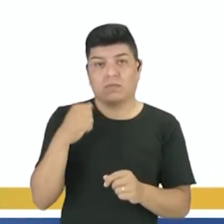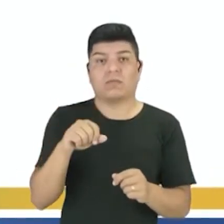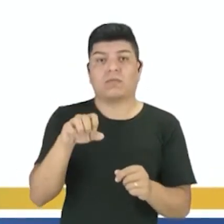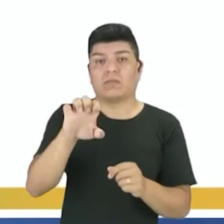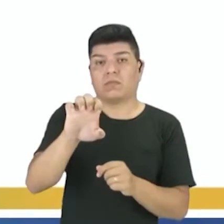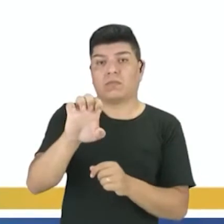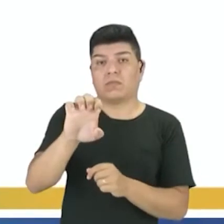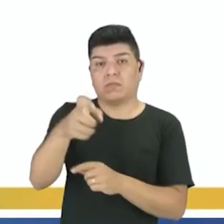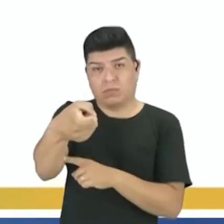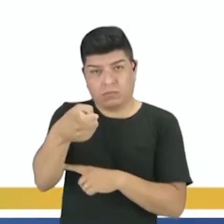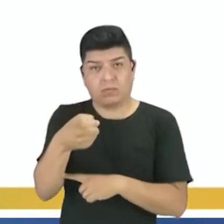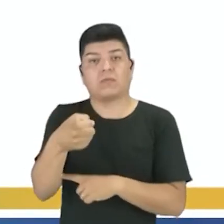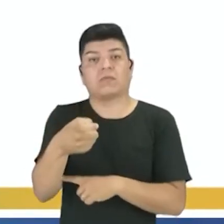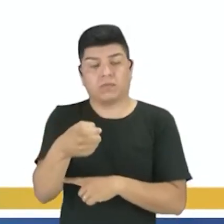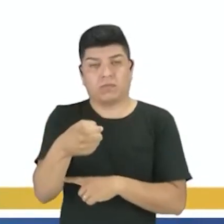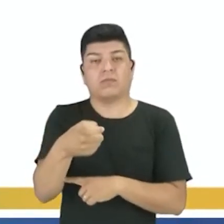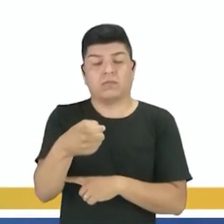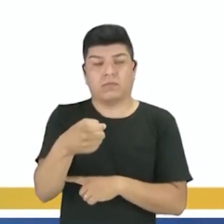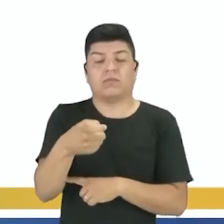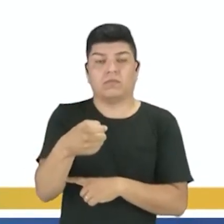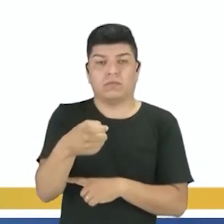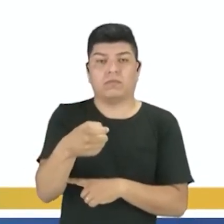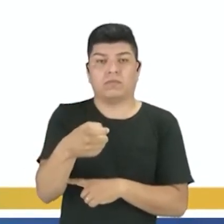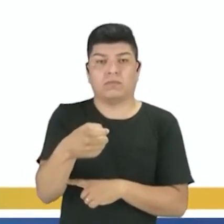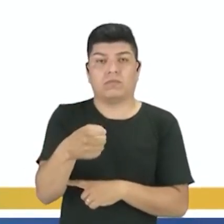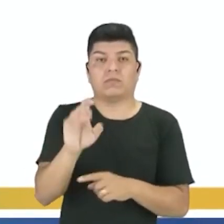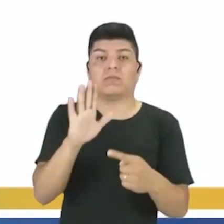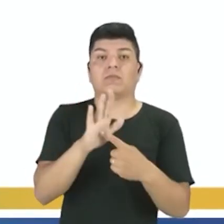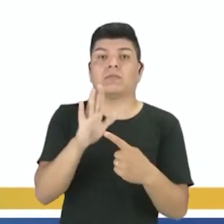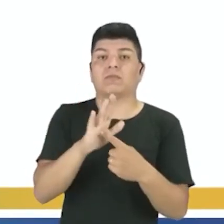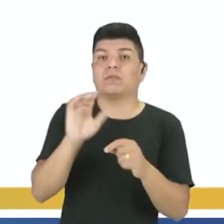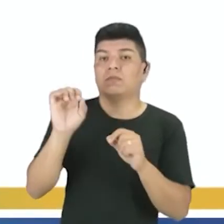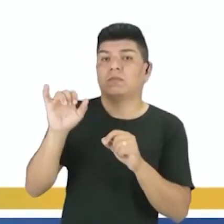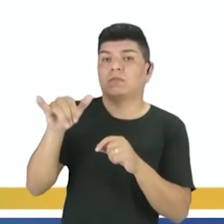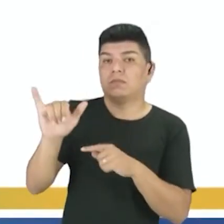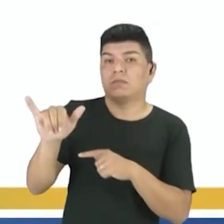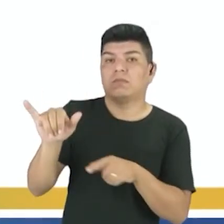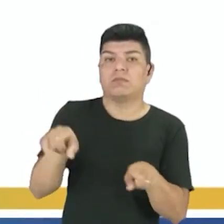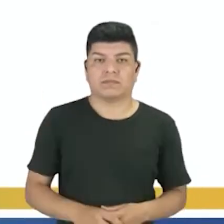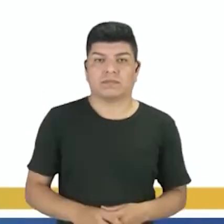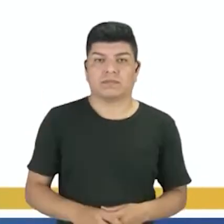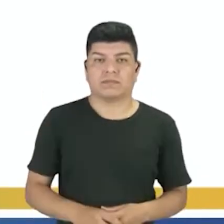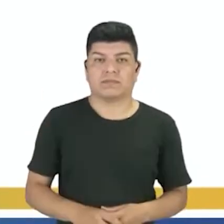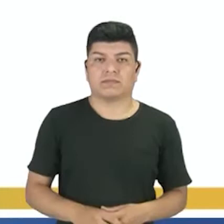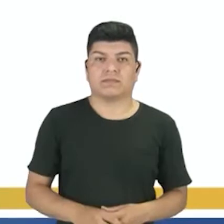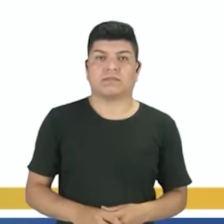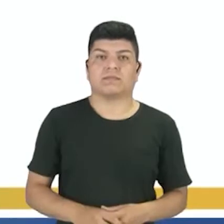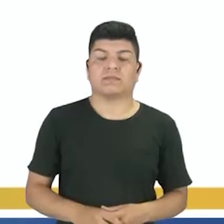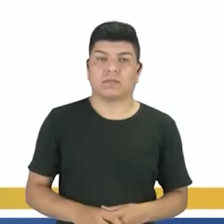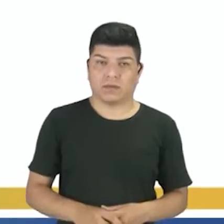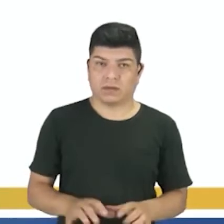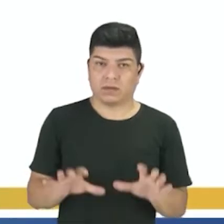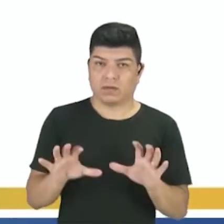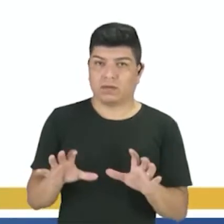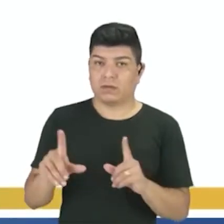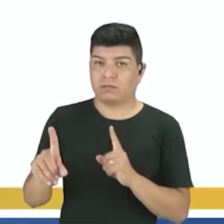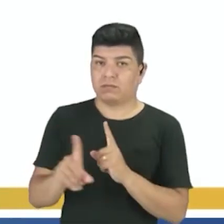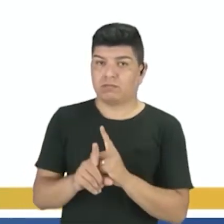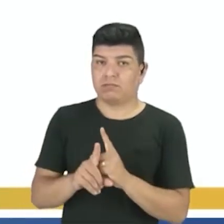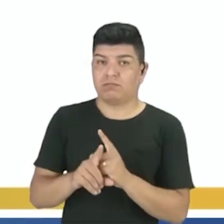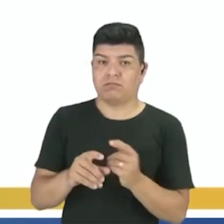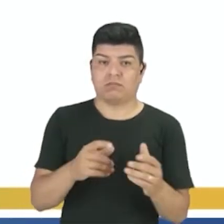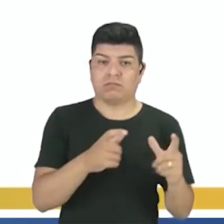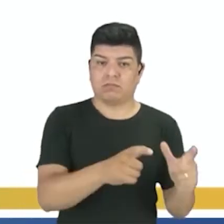eixo x e a projeção desse ponto no eixo y, ok? Então, para localizar um